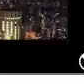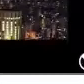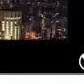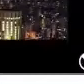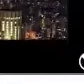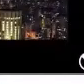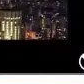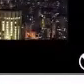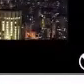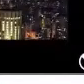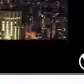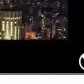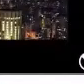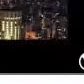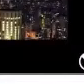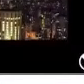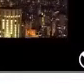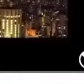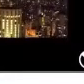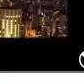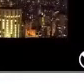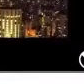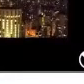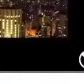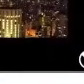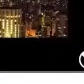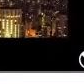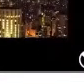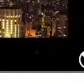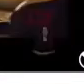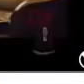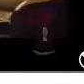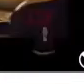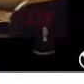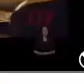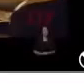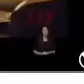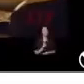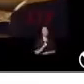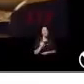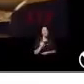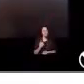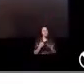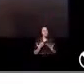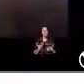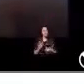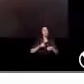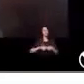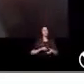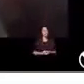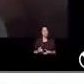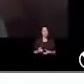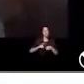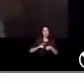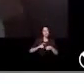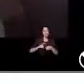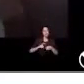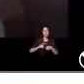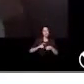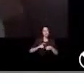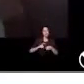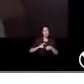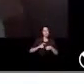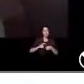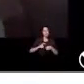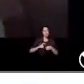Vamos ler a matéria para vocês. Nosso diretor, ele é mais ágil do que qualquer um. Mas acho que a Raíssa tá tacando água. Dá